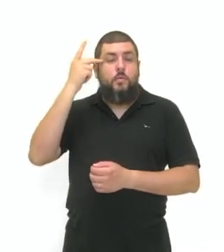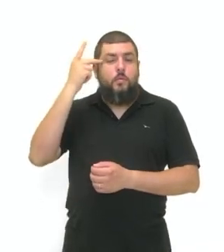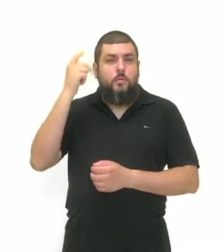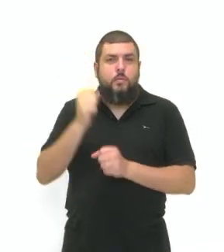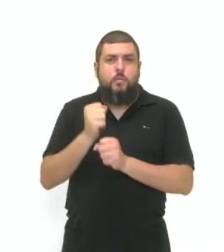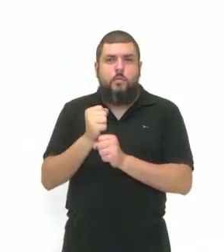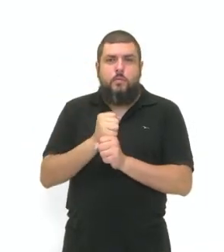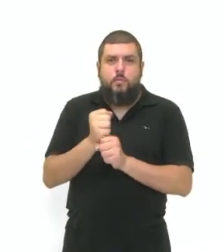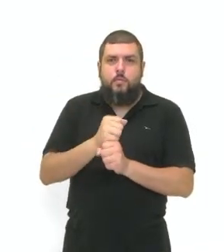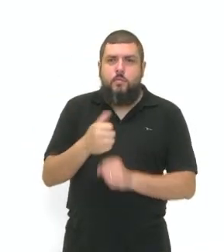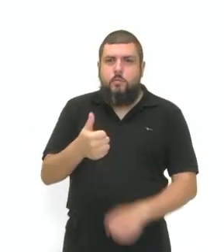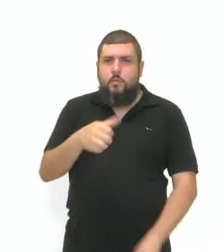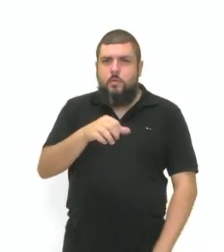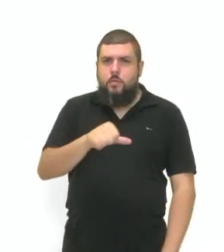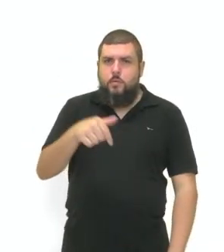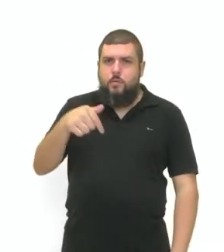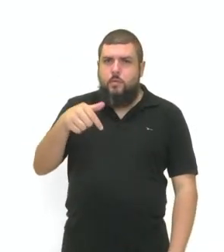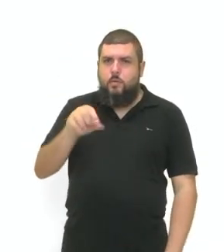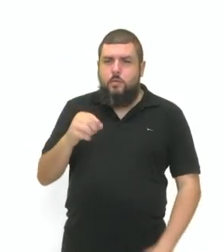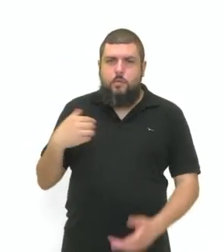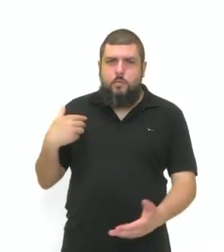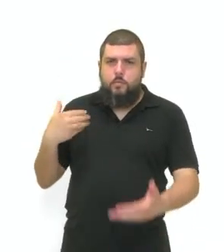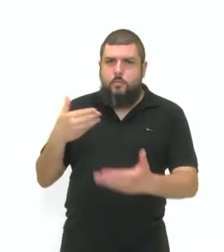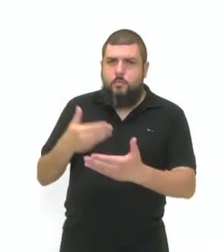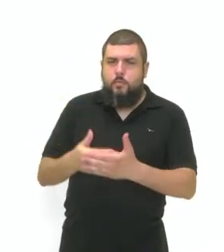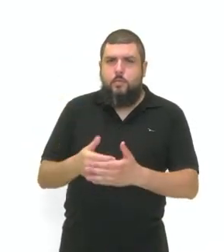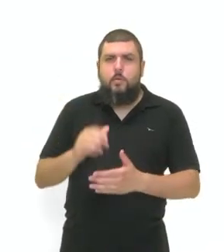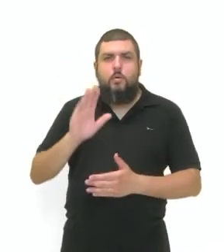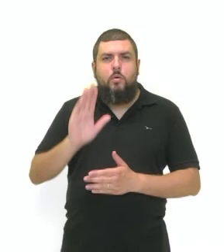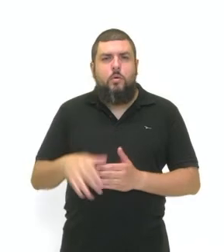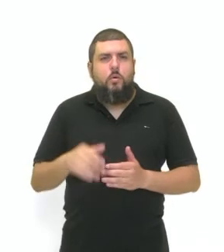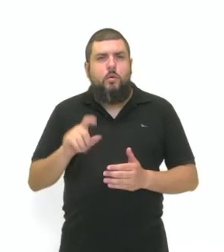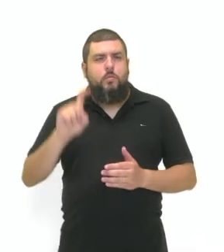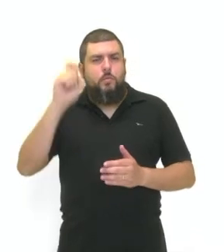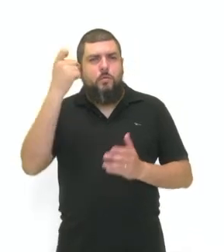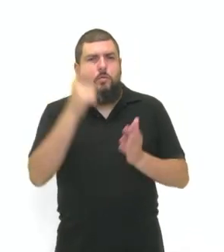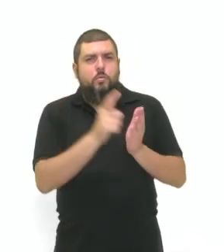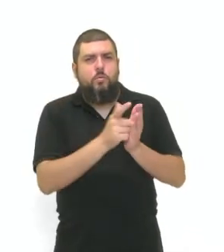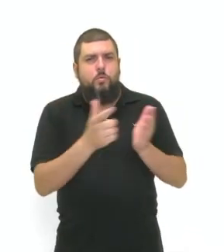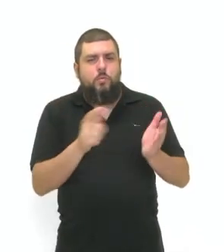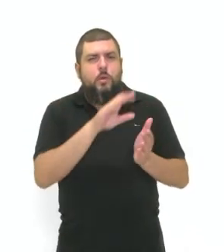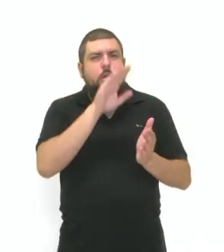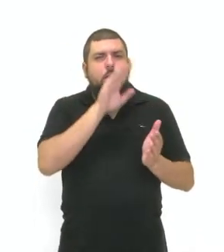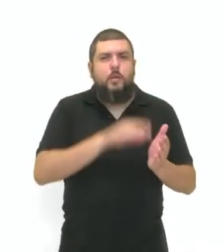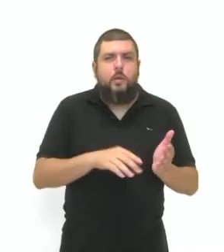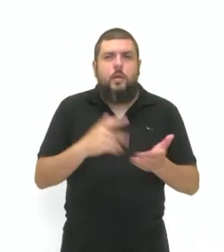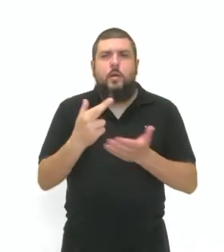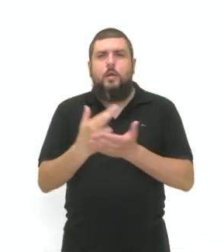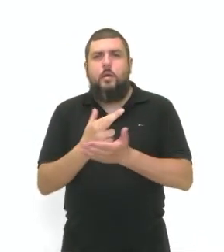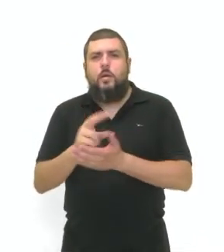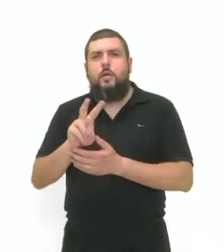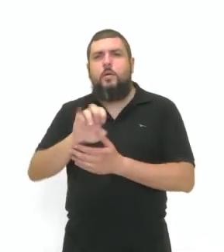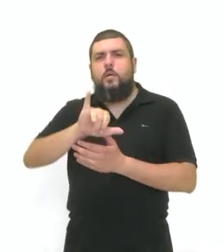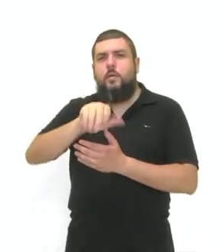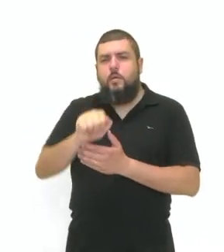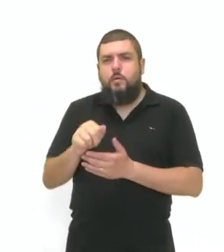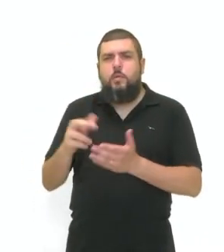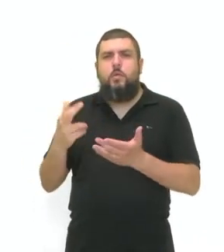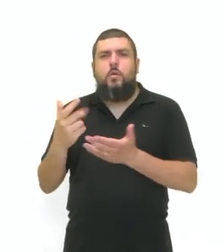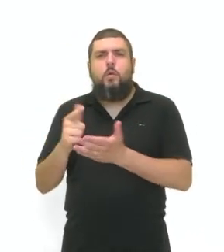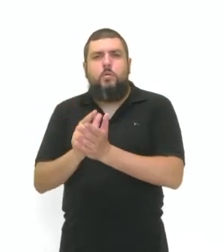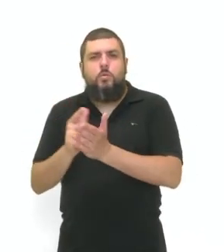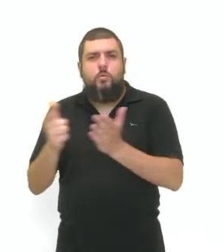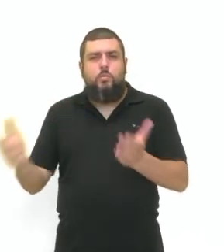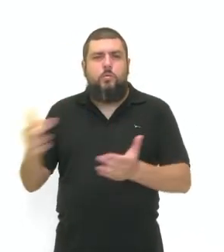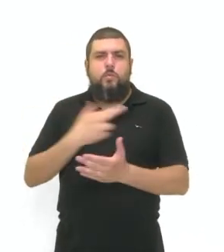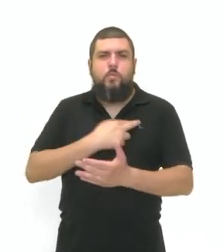já trabalhou no Jornal da Tarde, na revista Veja, no Jornal da República, na revista Isto